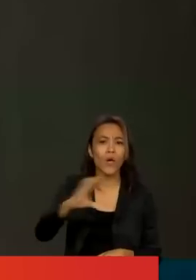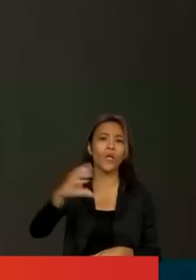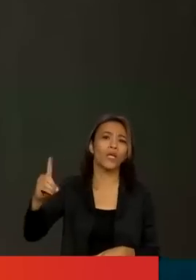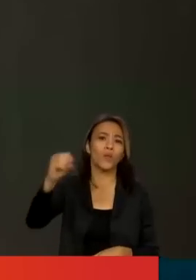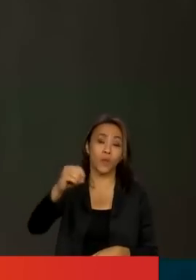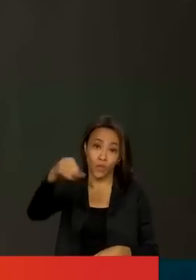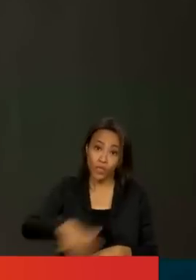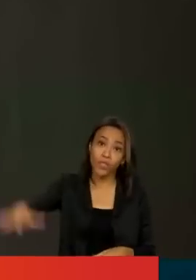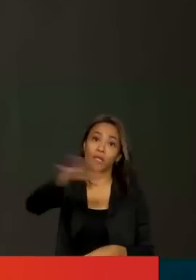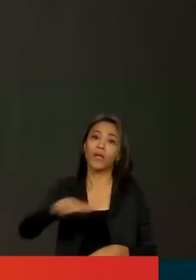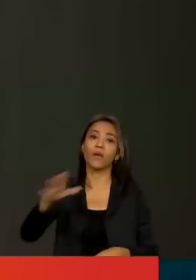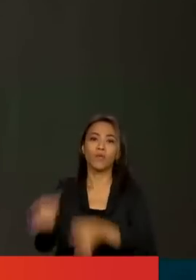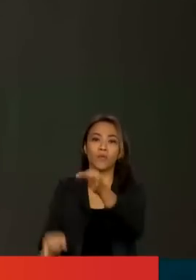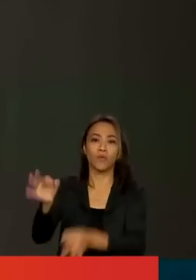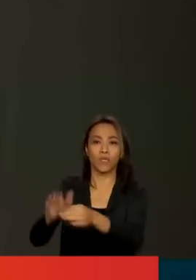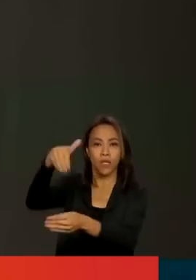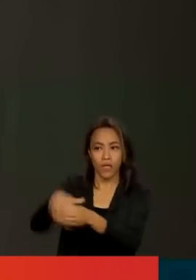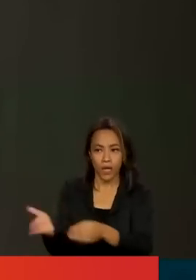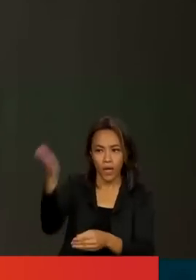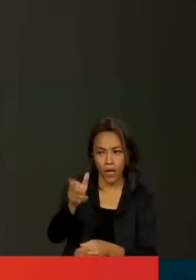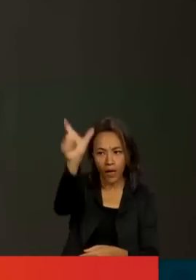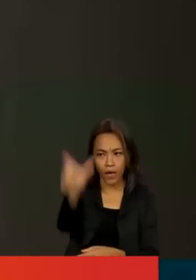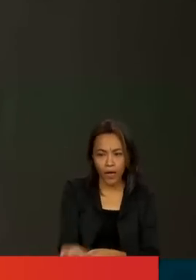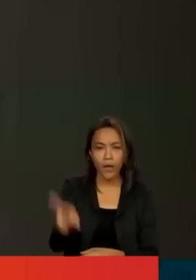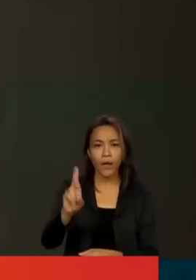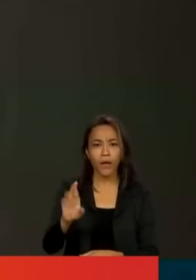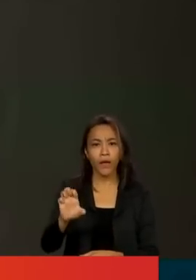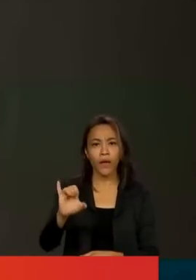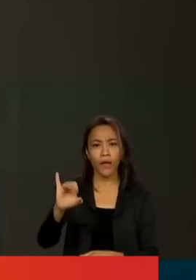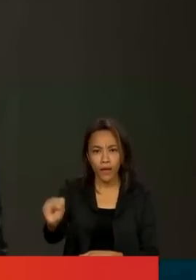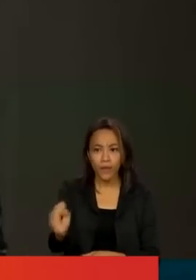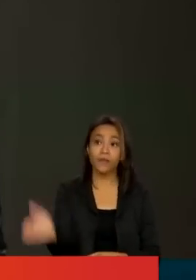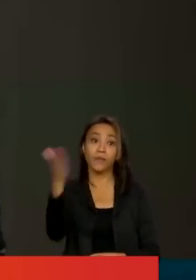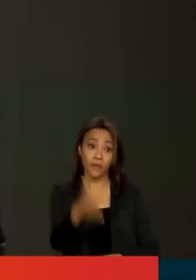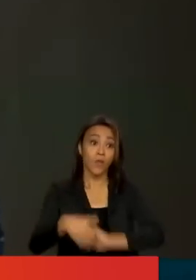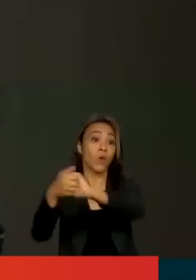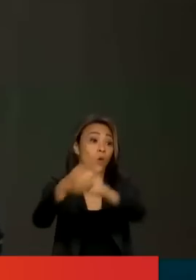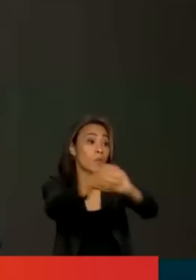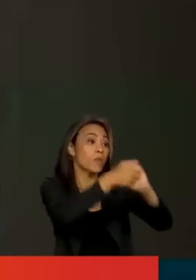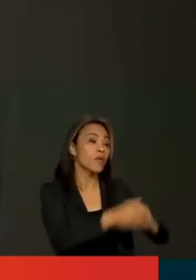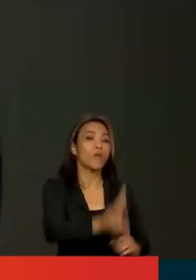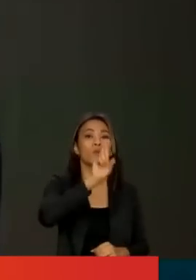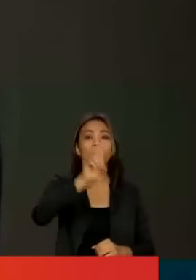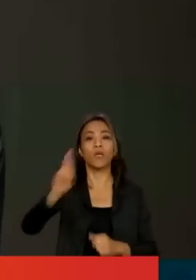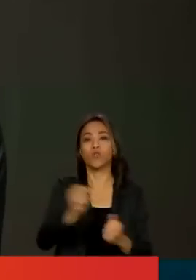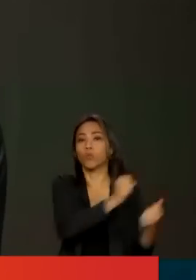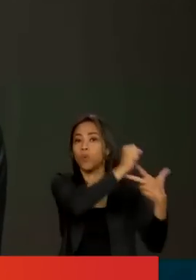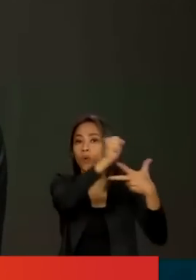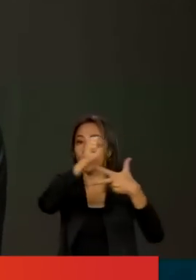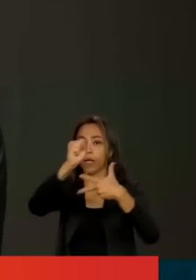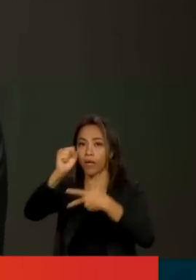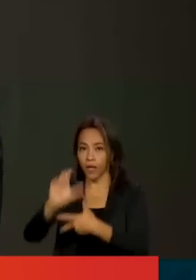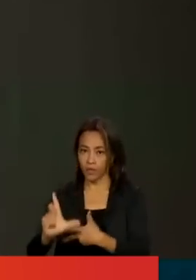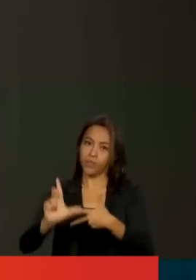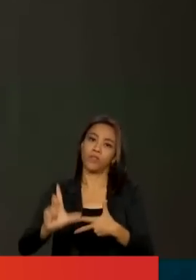para Brasília novamente porque agora depois de Andrei Passos falam Ministro Alexandre de Moraes na posse do novo diretor da Polícia Federal